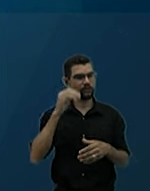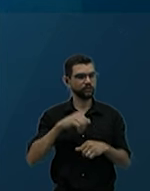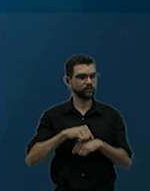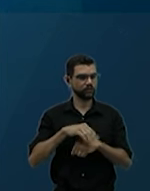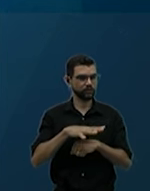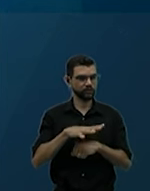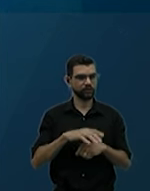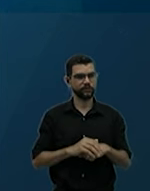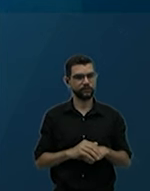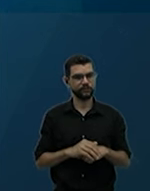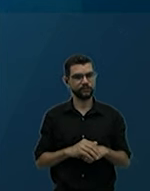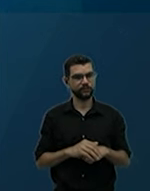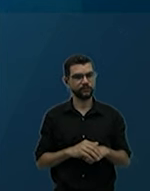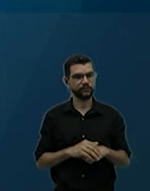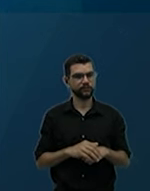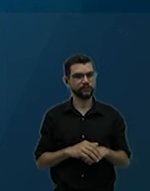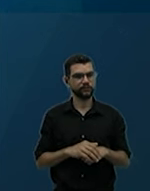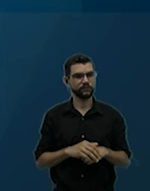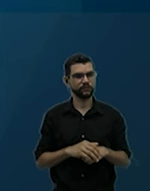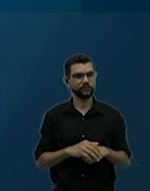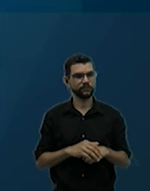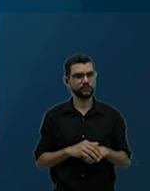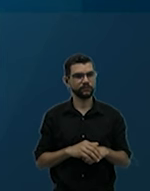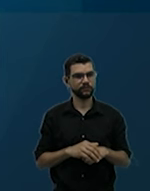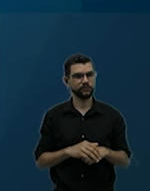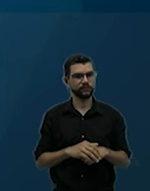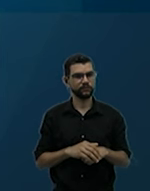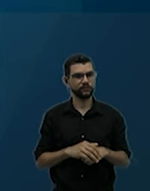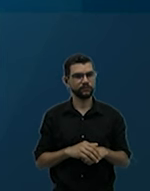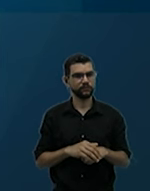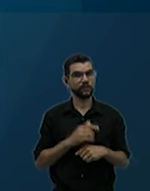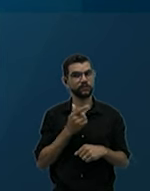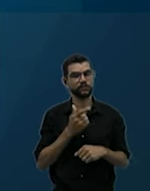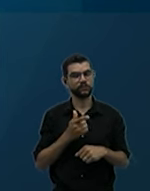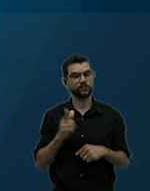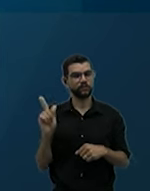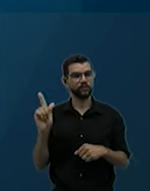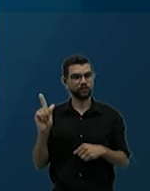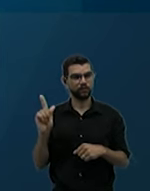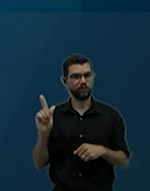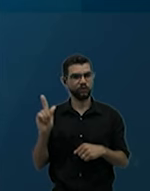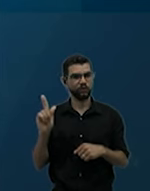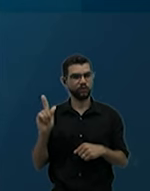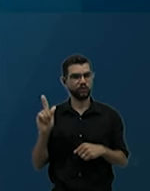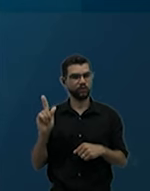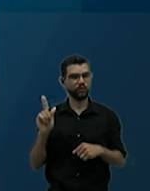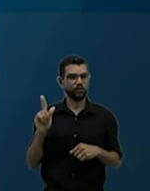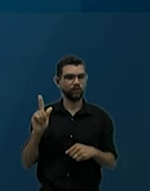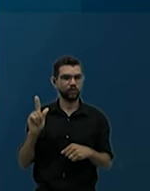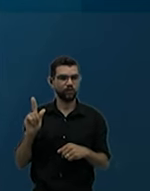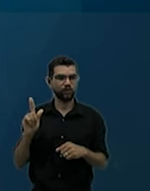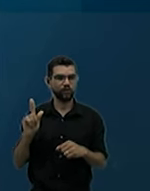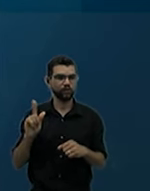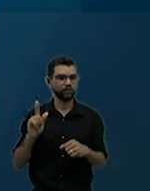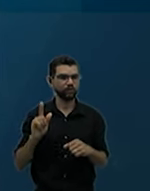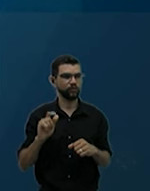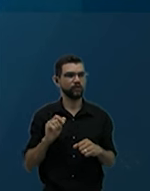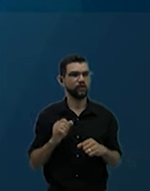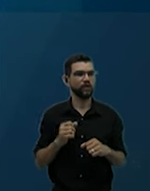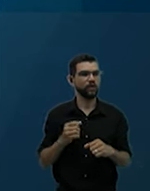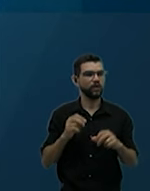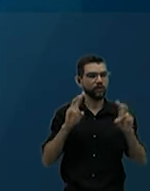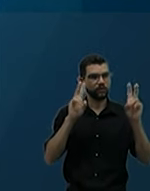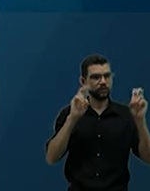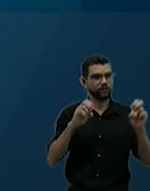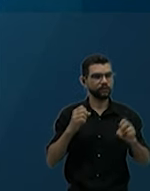Muito obrigada, uma boa tarde. Então, vamos ao próximo item. Agora eu vou apregoar o tema 1251